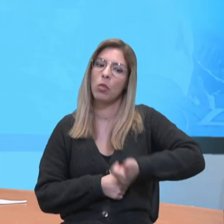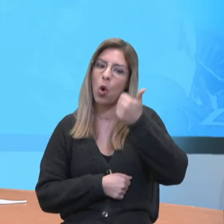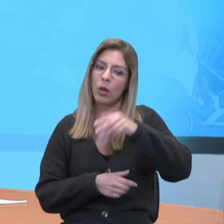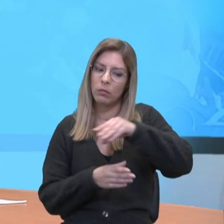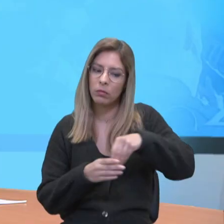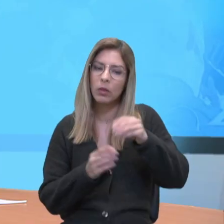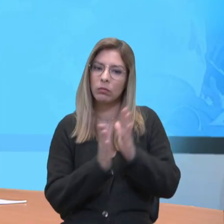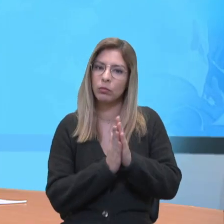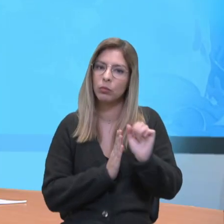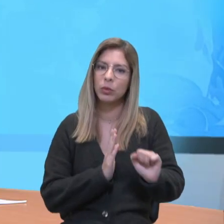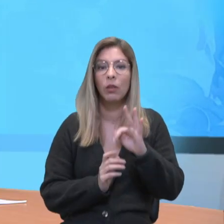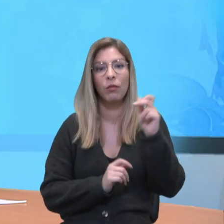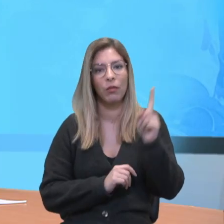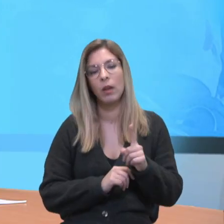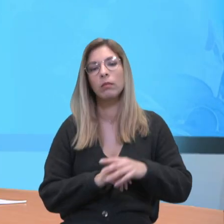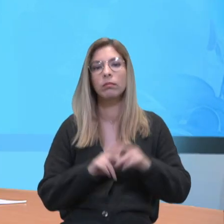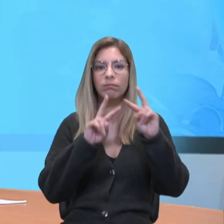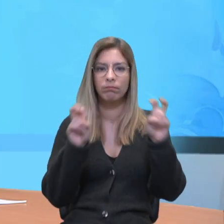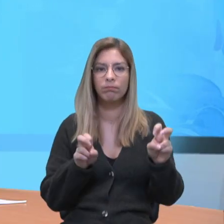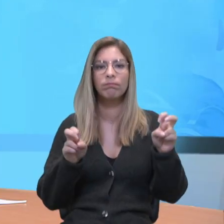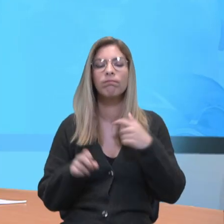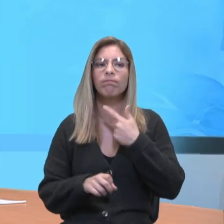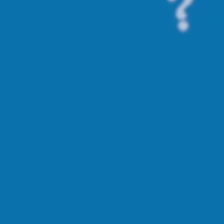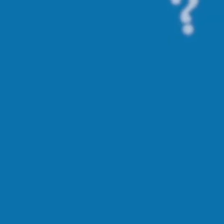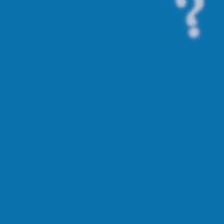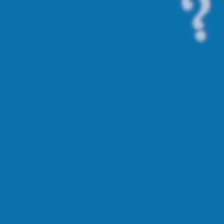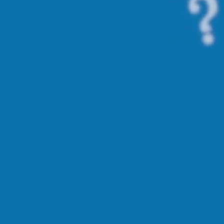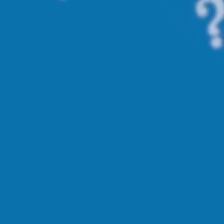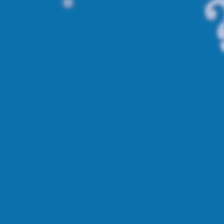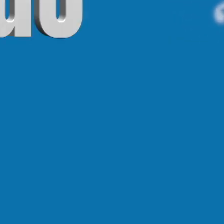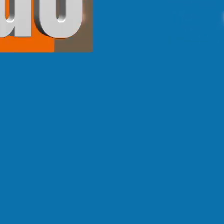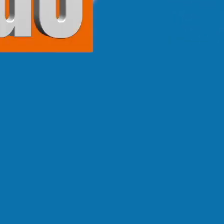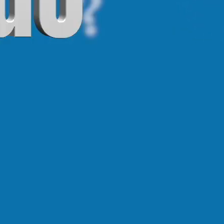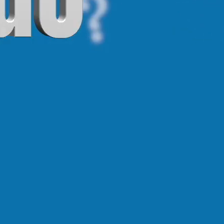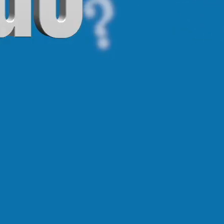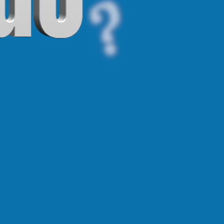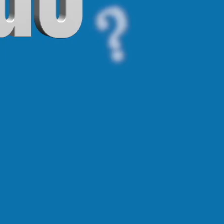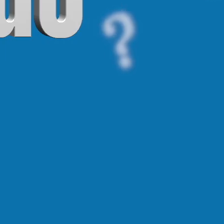cristã. É a rubrica Confesso que não entendo.